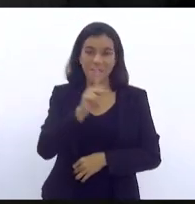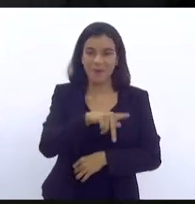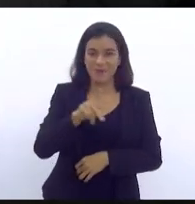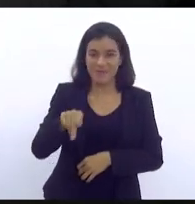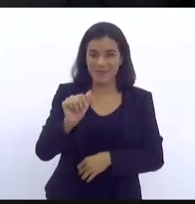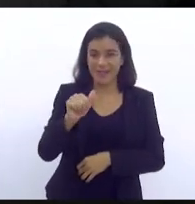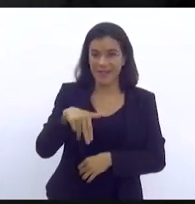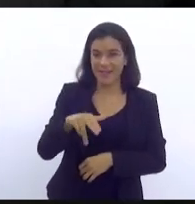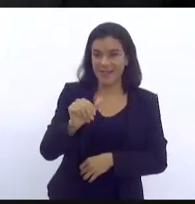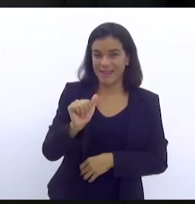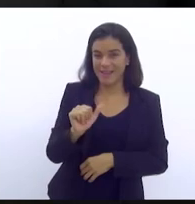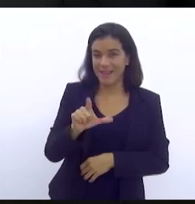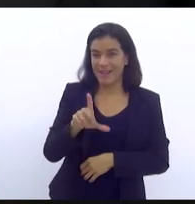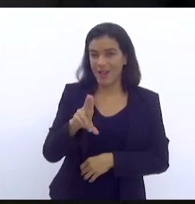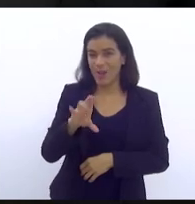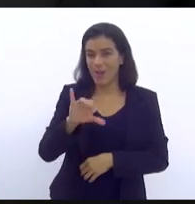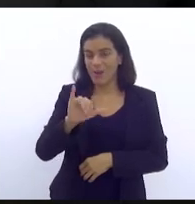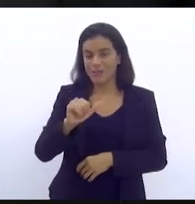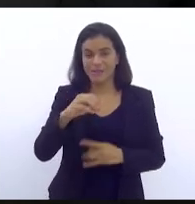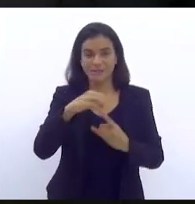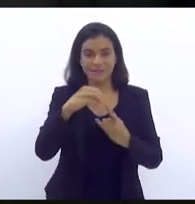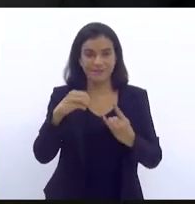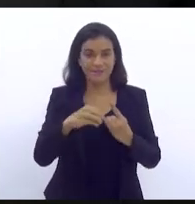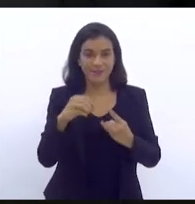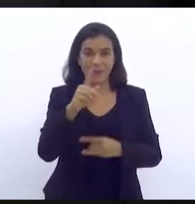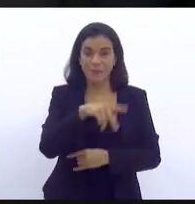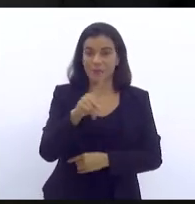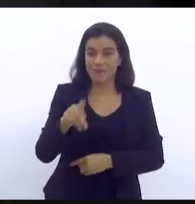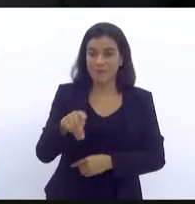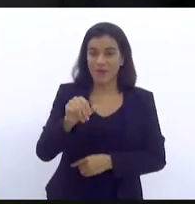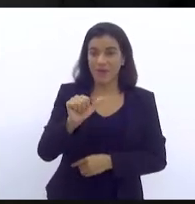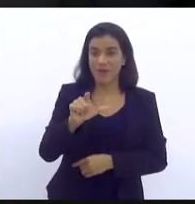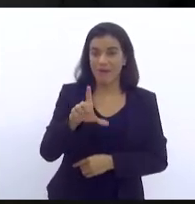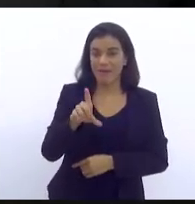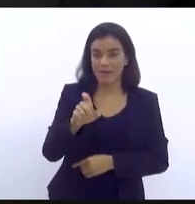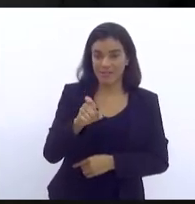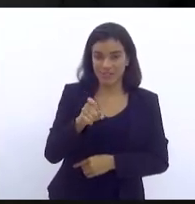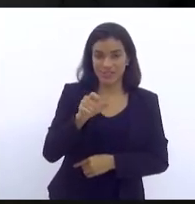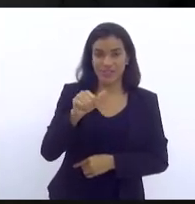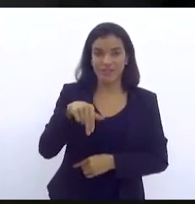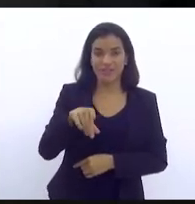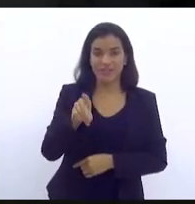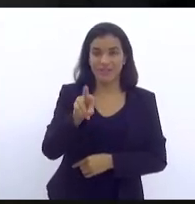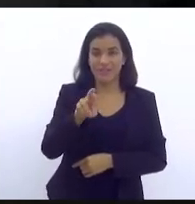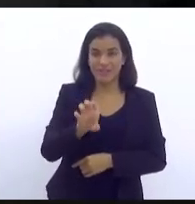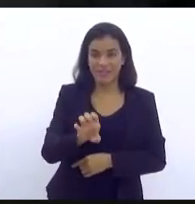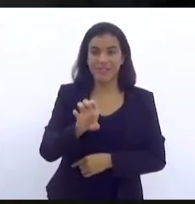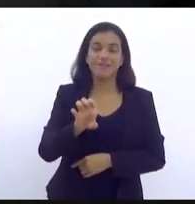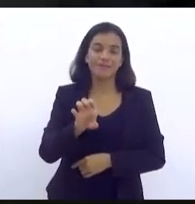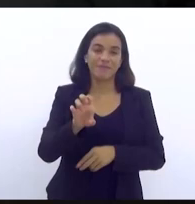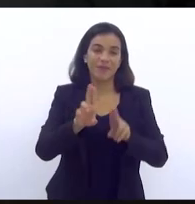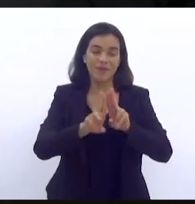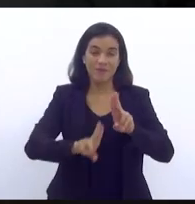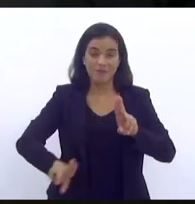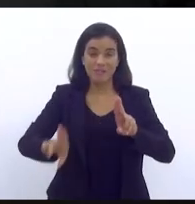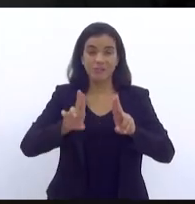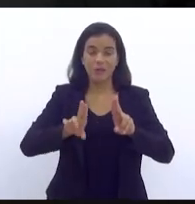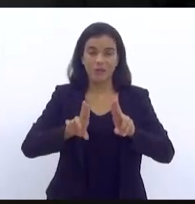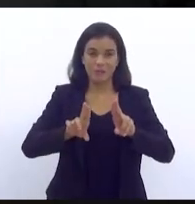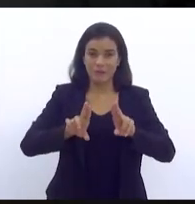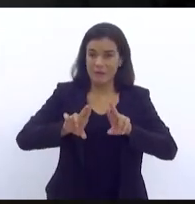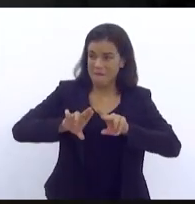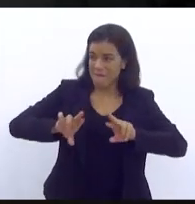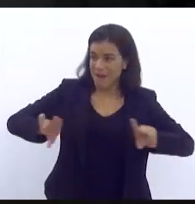Lúcia Brito fio Cruz aqui o professor Alexandre pessoa FJ professores que eu falei anteriormente muitas pessoas